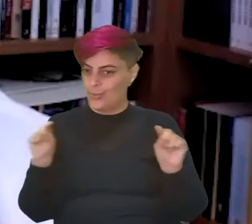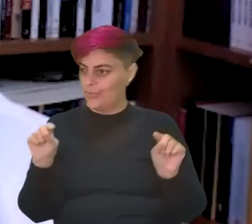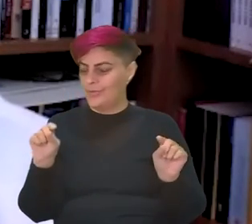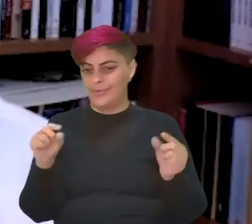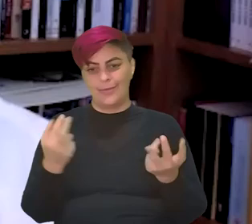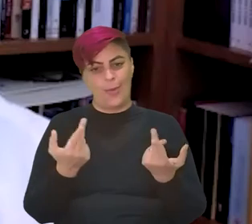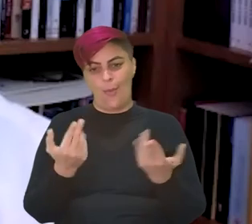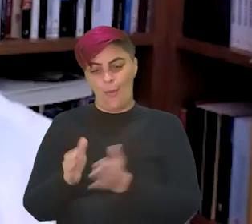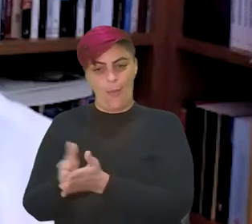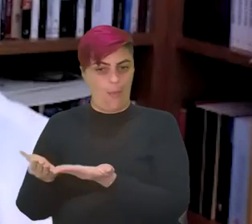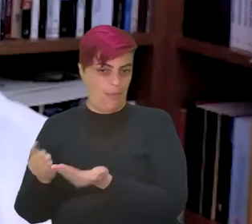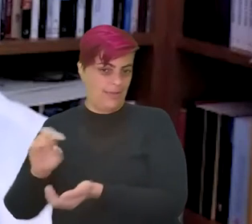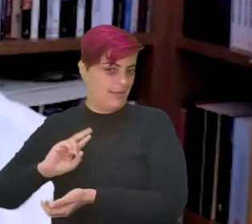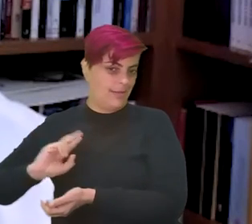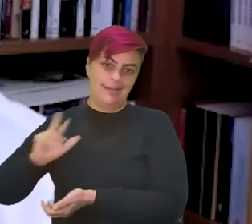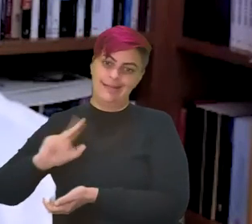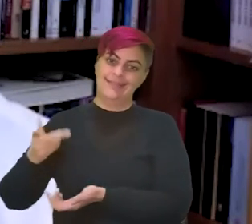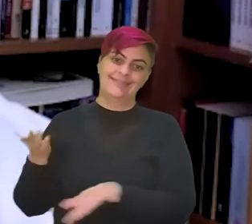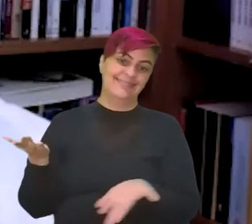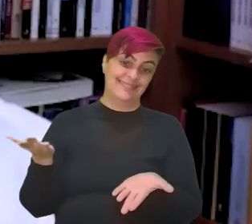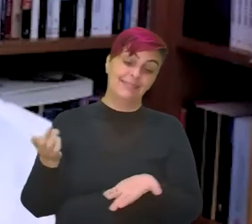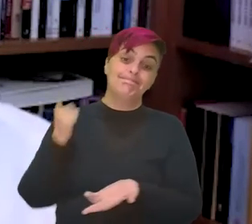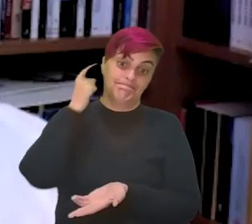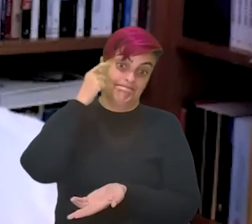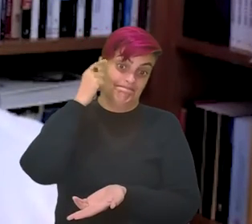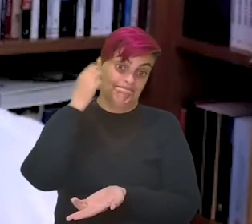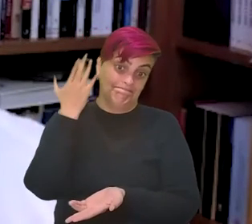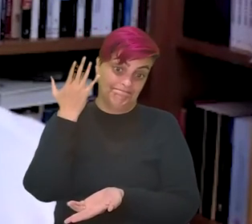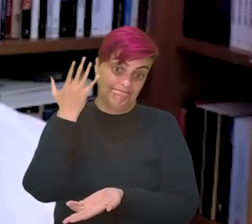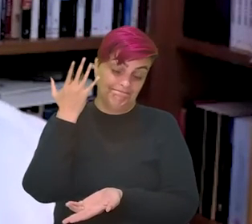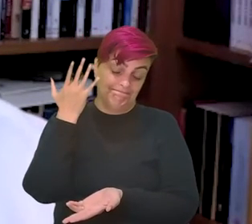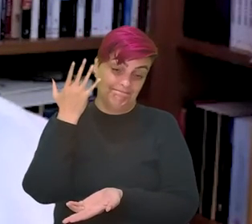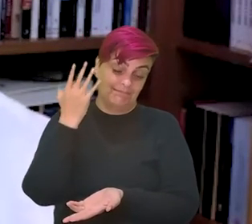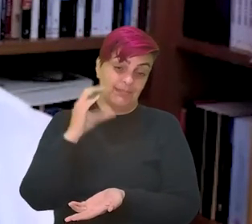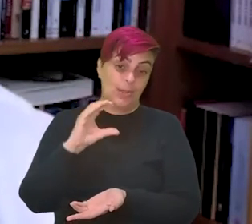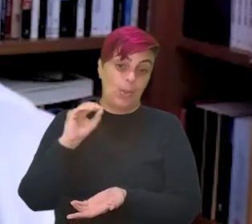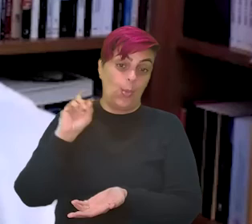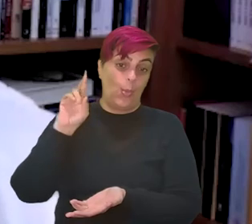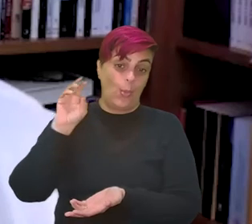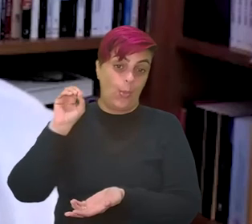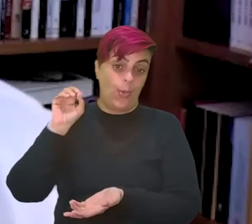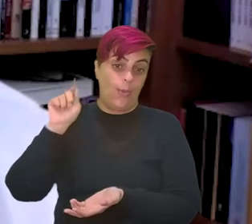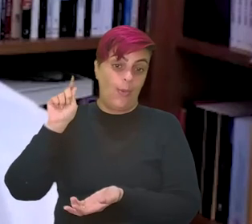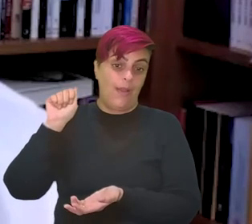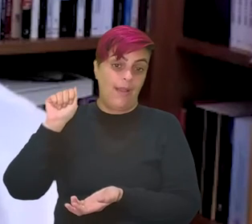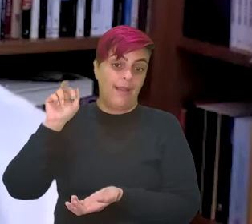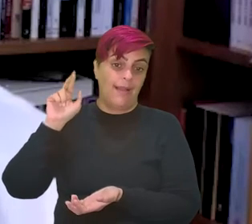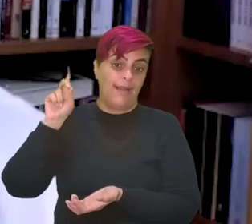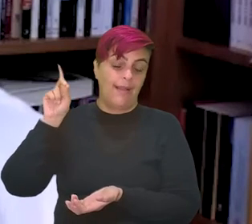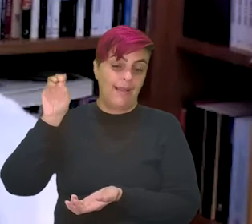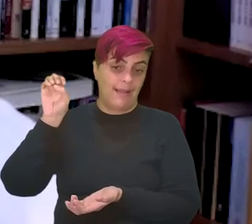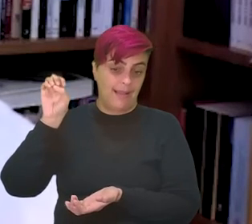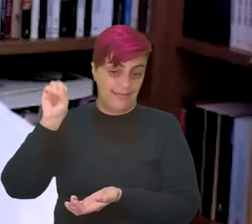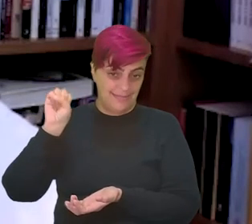como Argonauts. Tá? É para se pensar. Né? Coral Gardens é um título